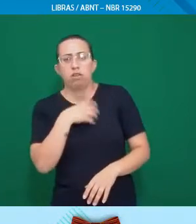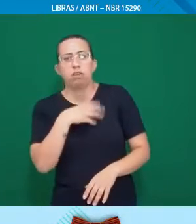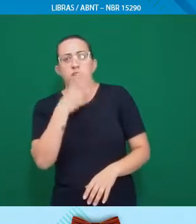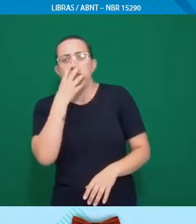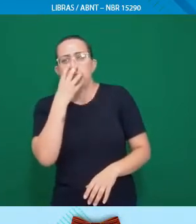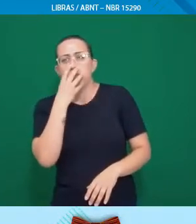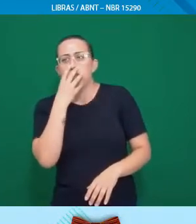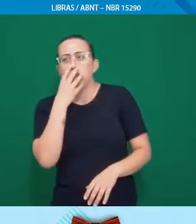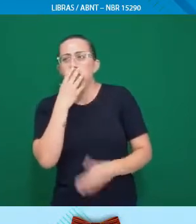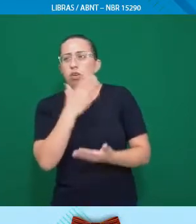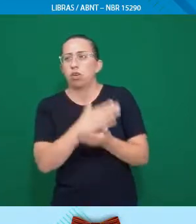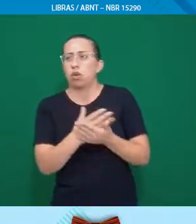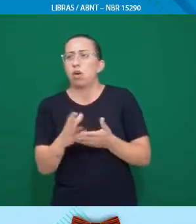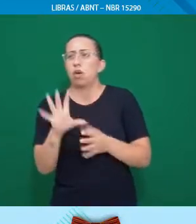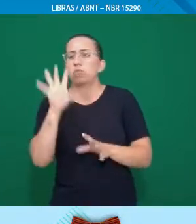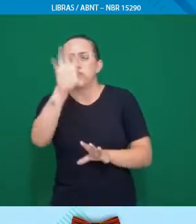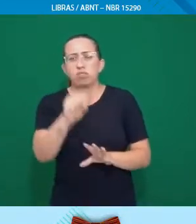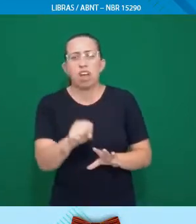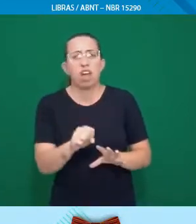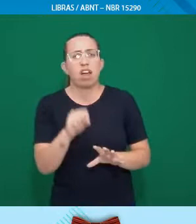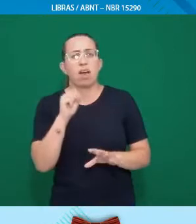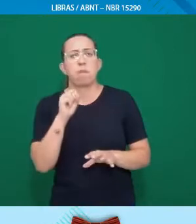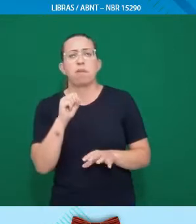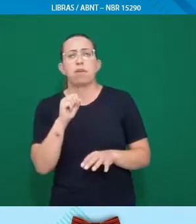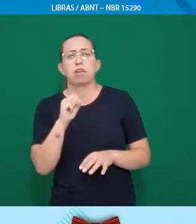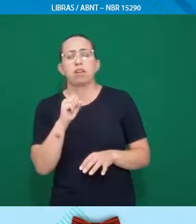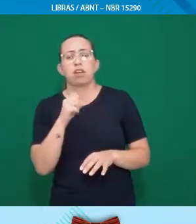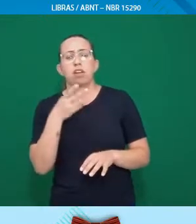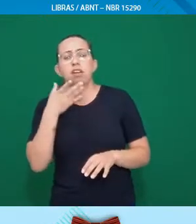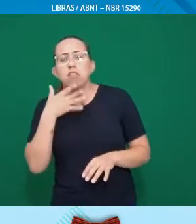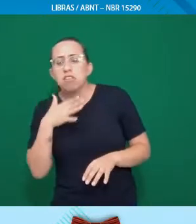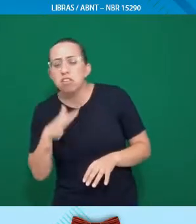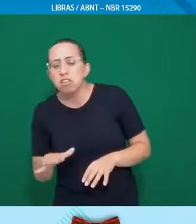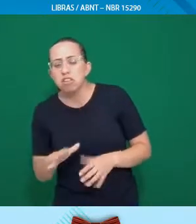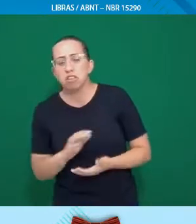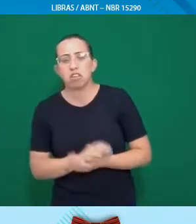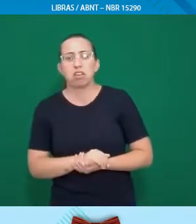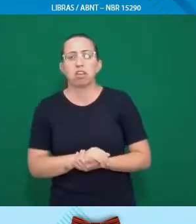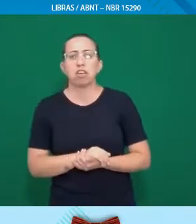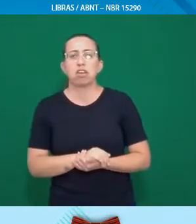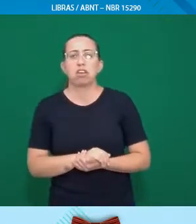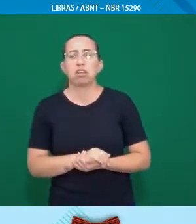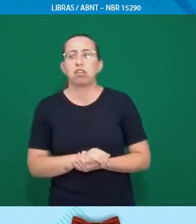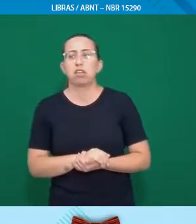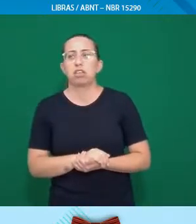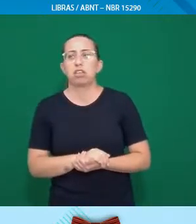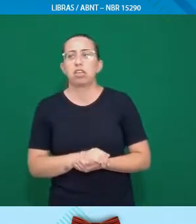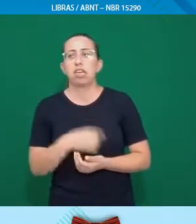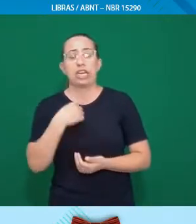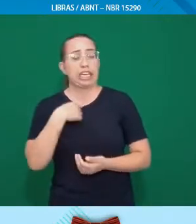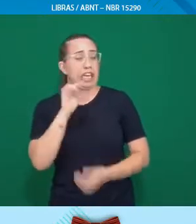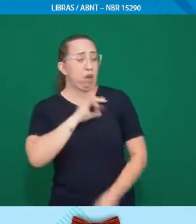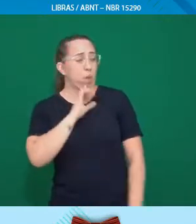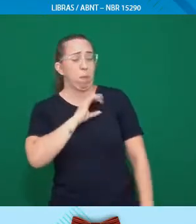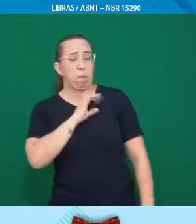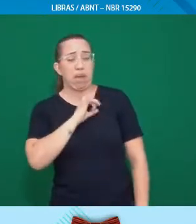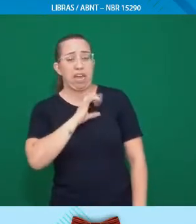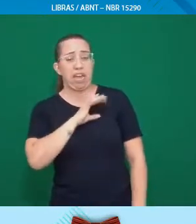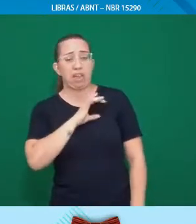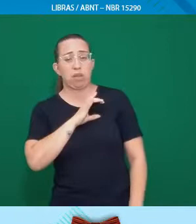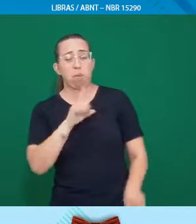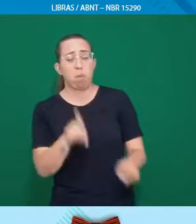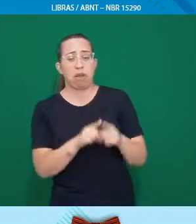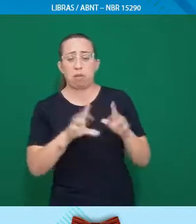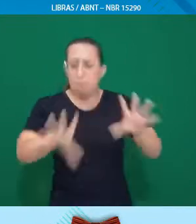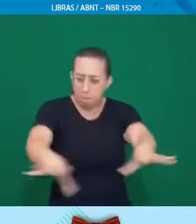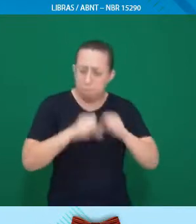como estou Moisés que deu muito mais de de 30 40 mordida do garoto lá da série baratieri e eu cheguei